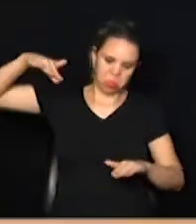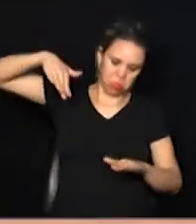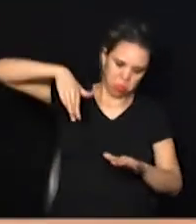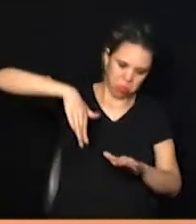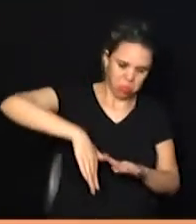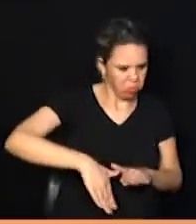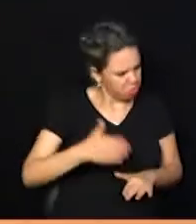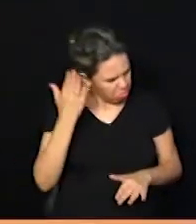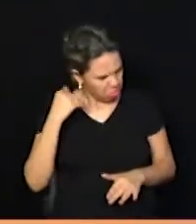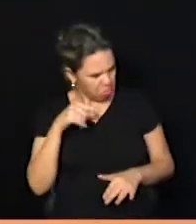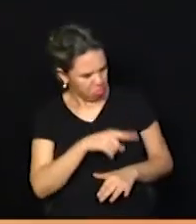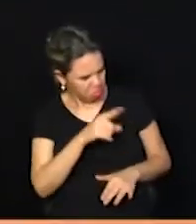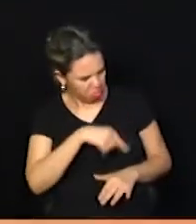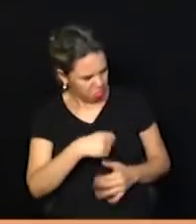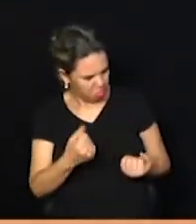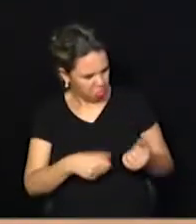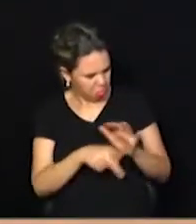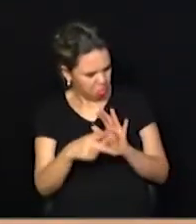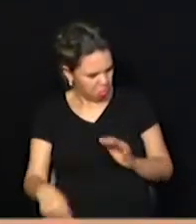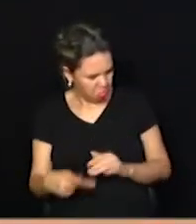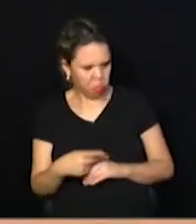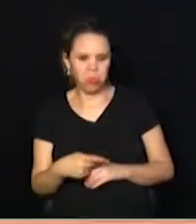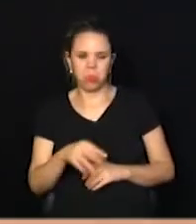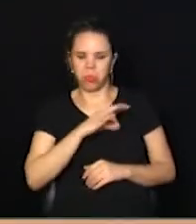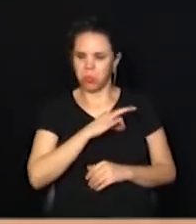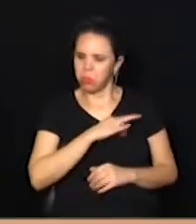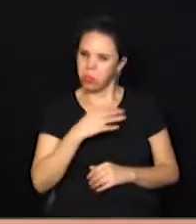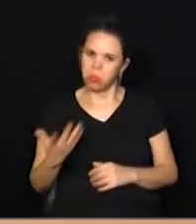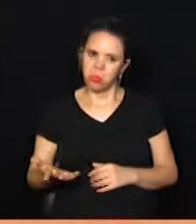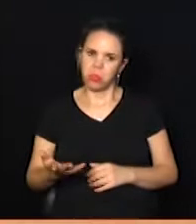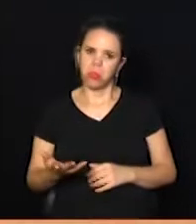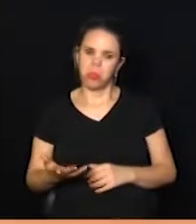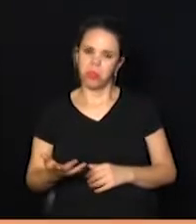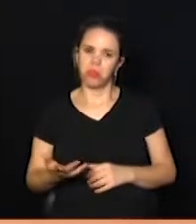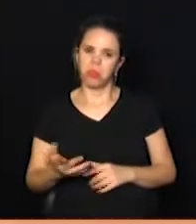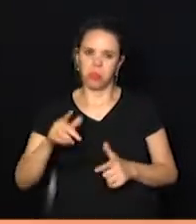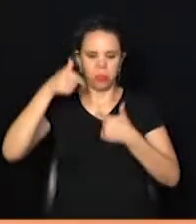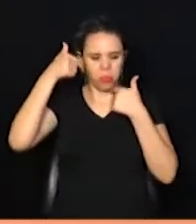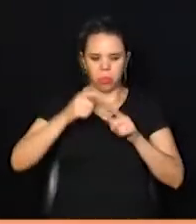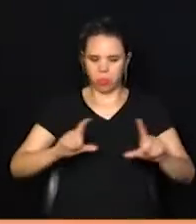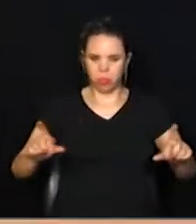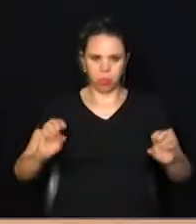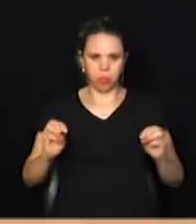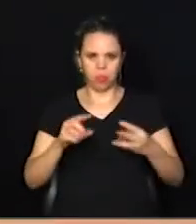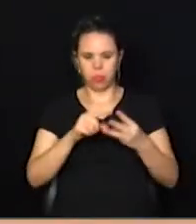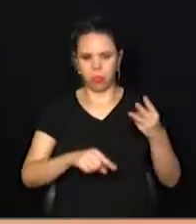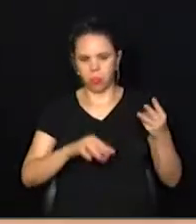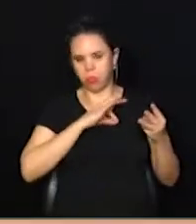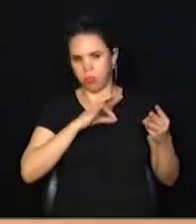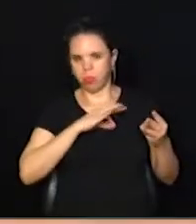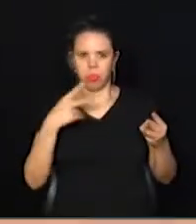eu fiquei sabendo que era um carro da polícia, a paisano, sem placas, com 3